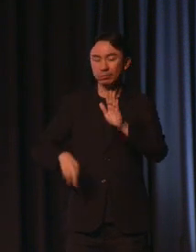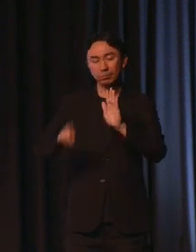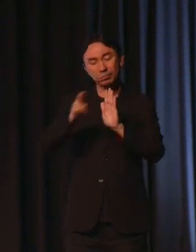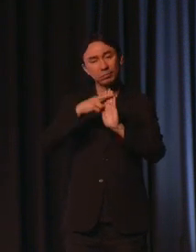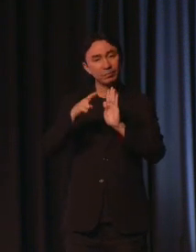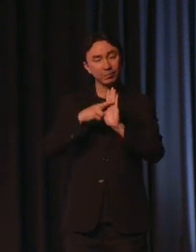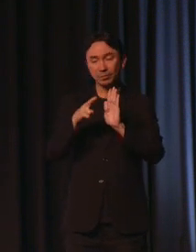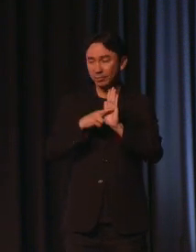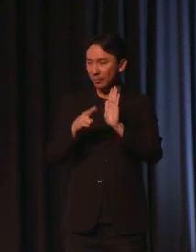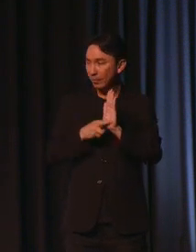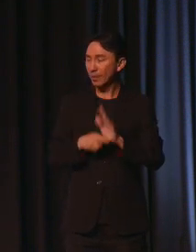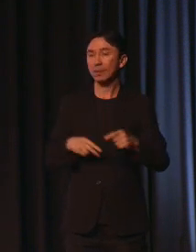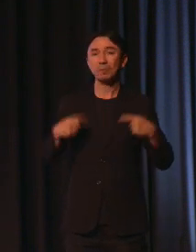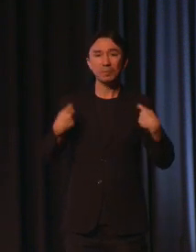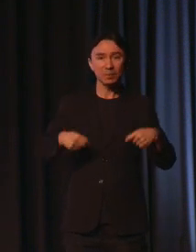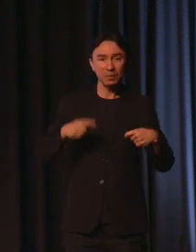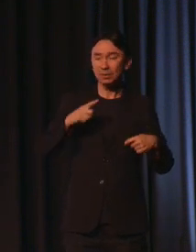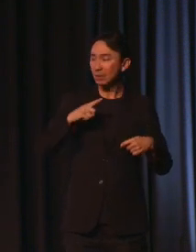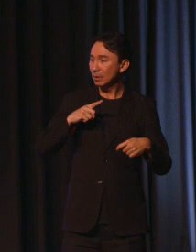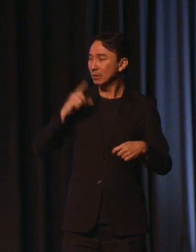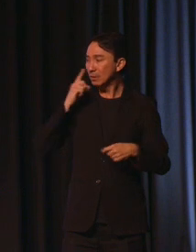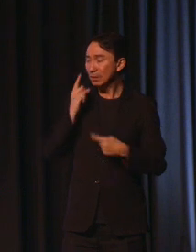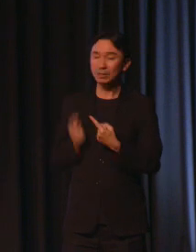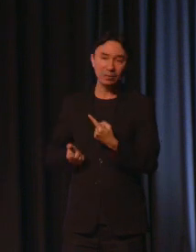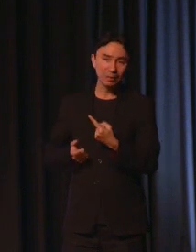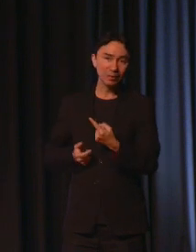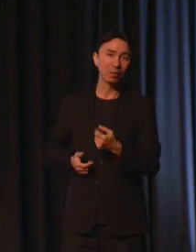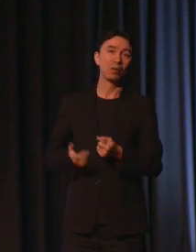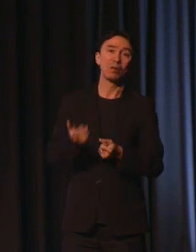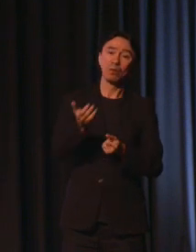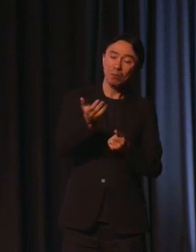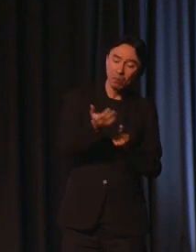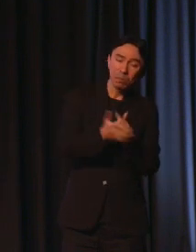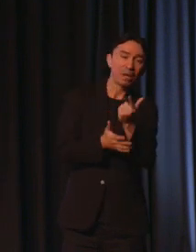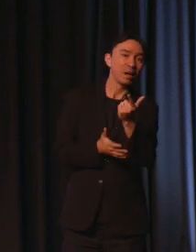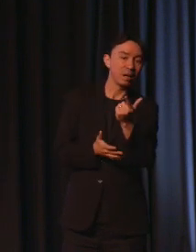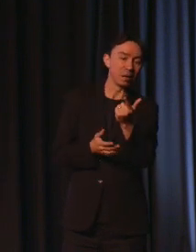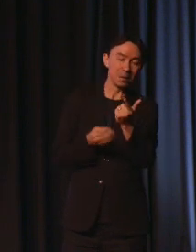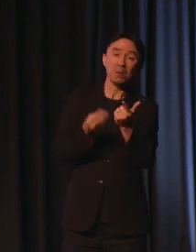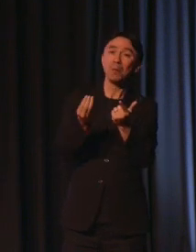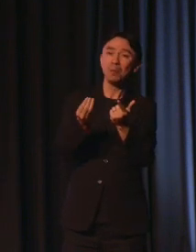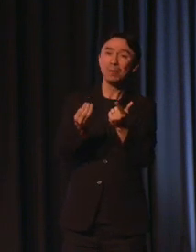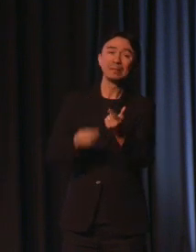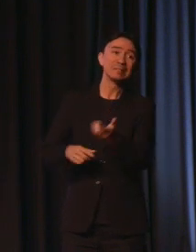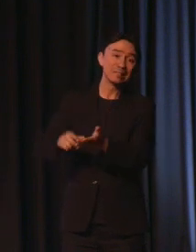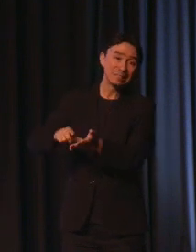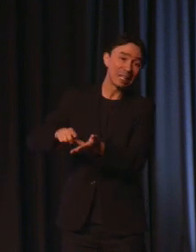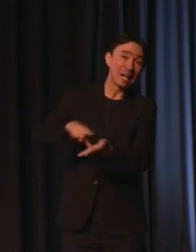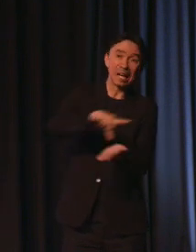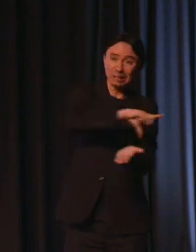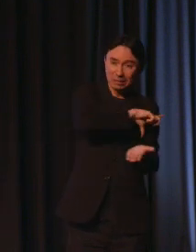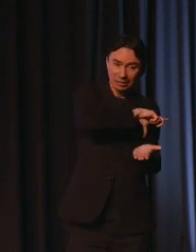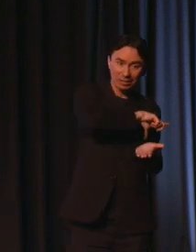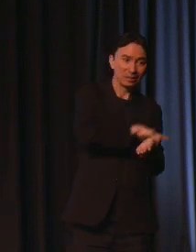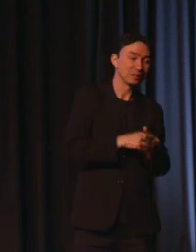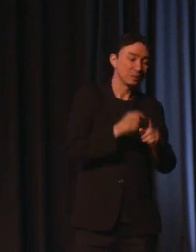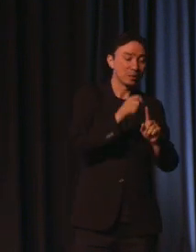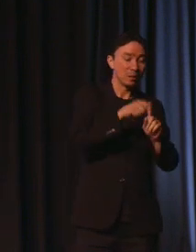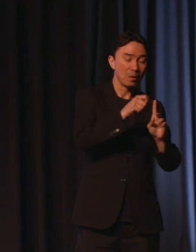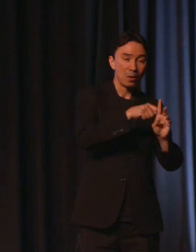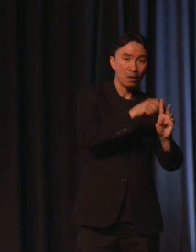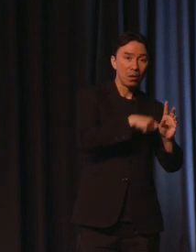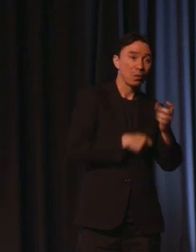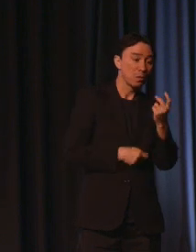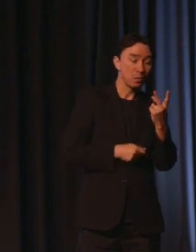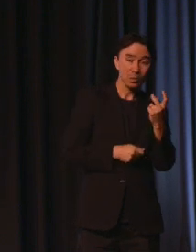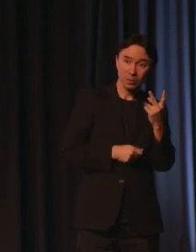os trabalhos de início de processo de aquisição 12 meses antes de ter um estoque esgotado. Então, a gente começa a